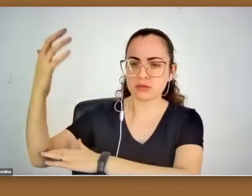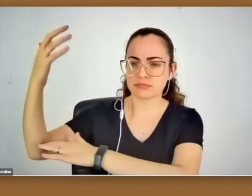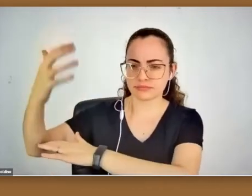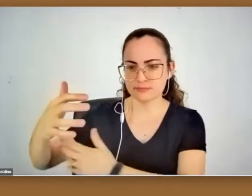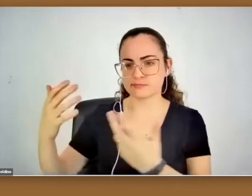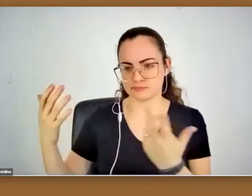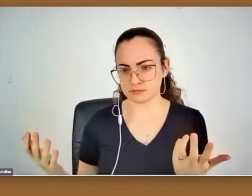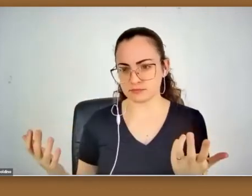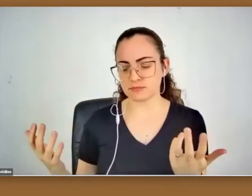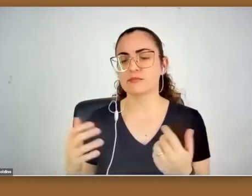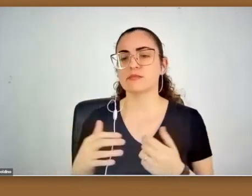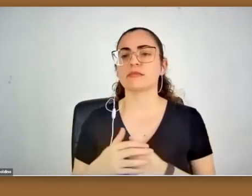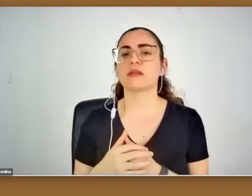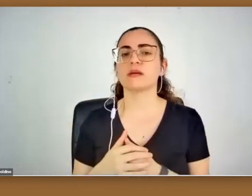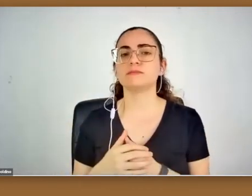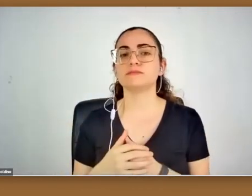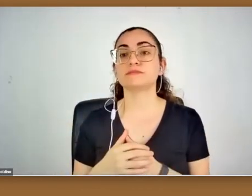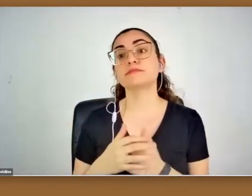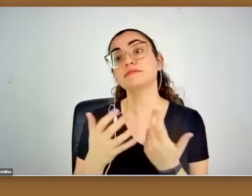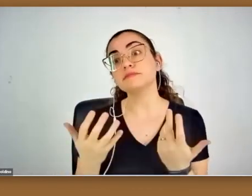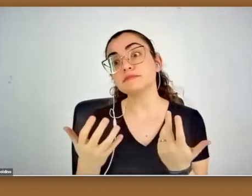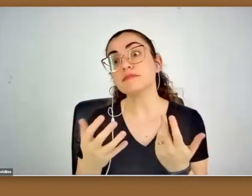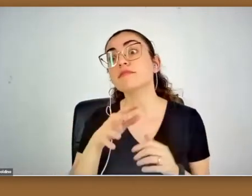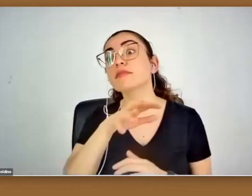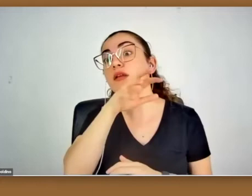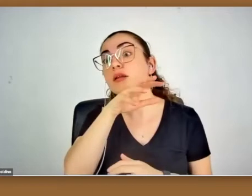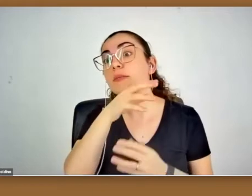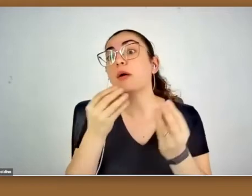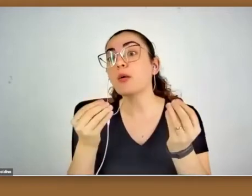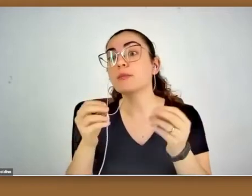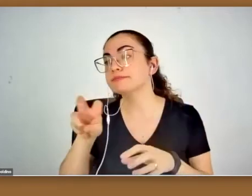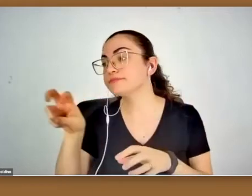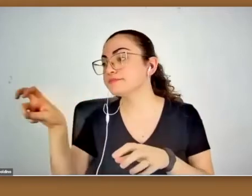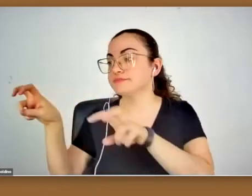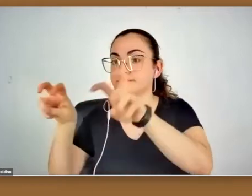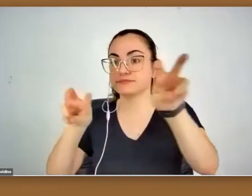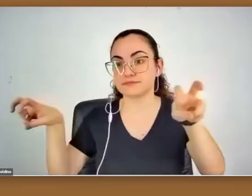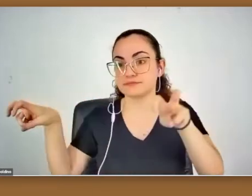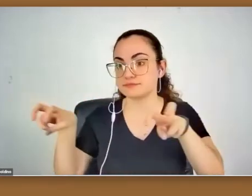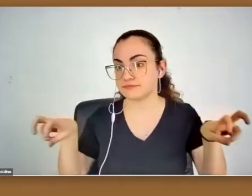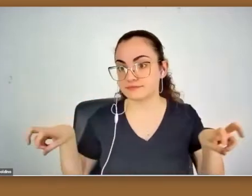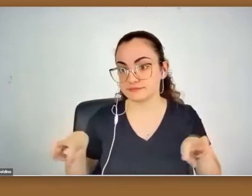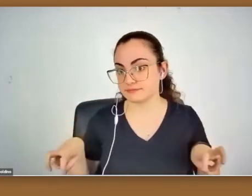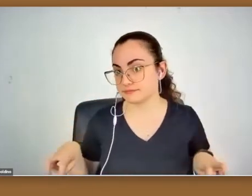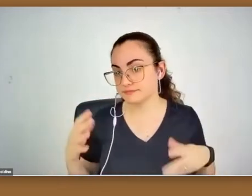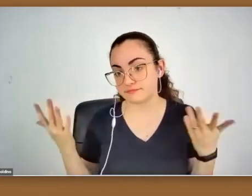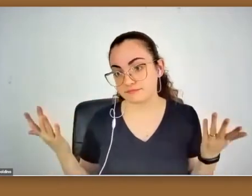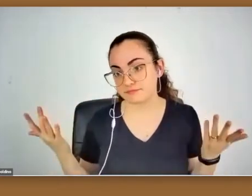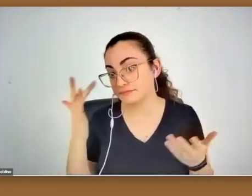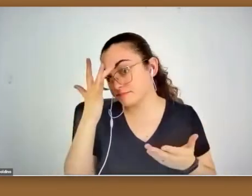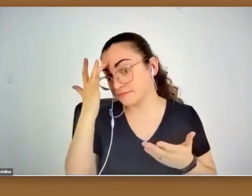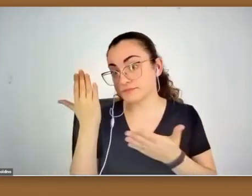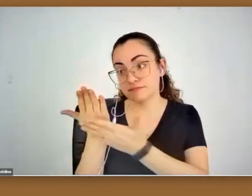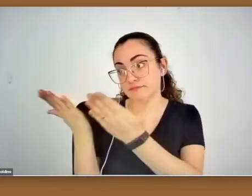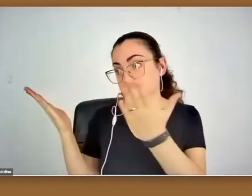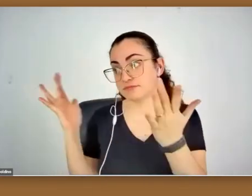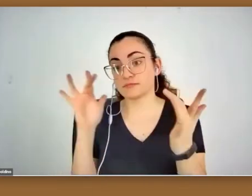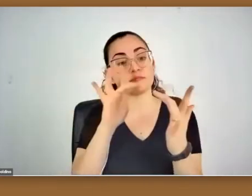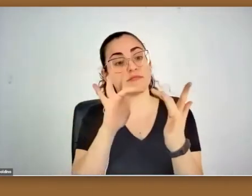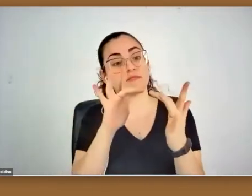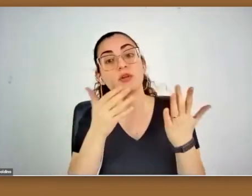áreas, né, mais preservadas. Você vai ter mais contato, obviamente, com algum vírus